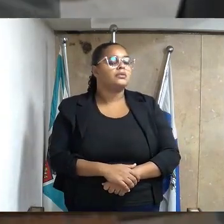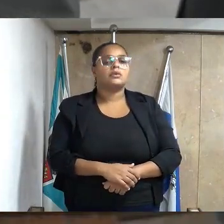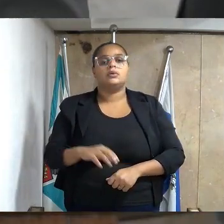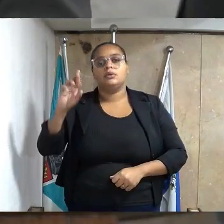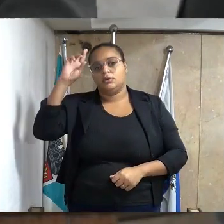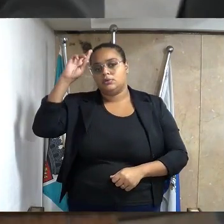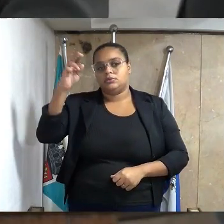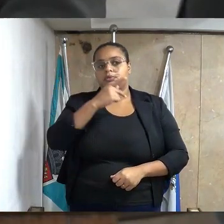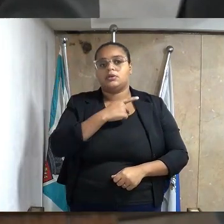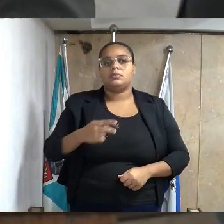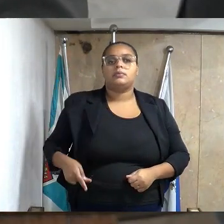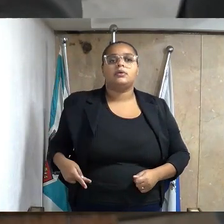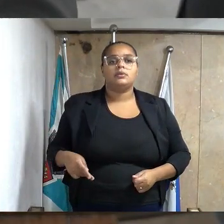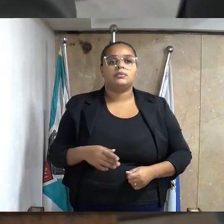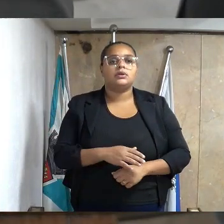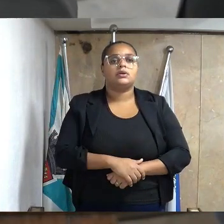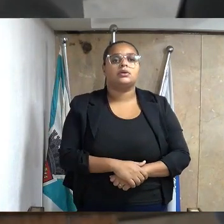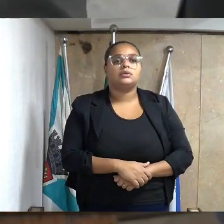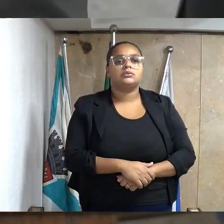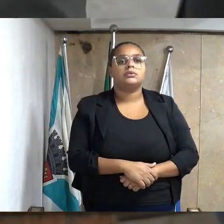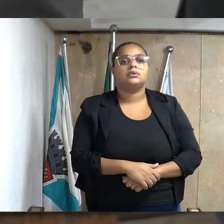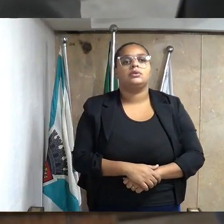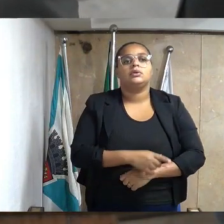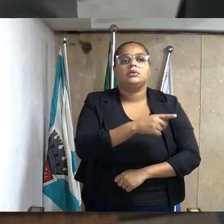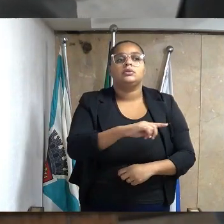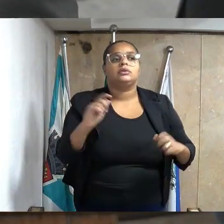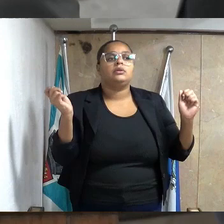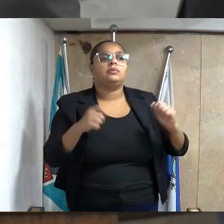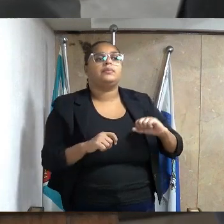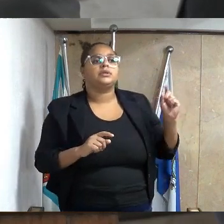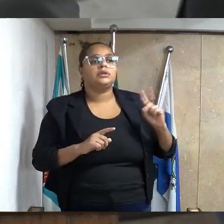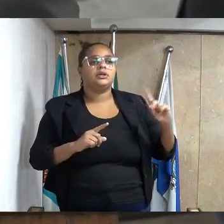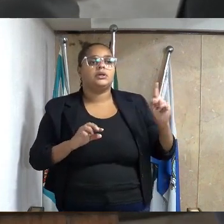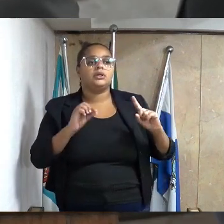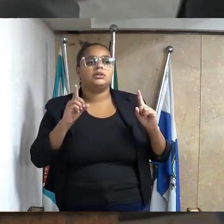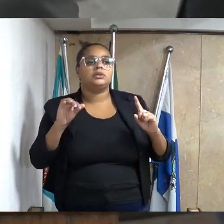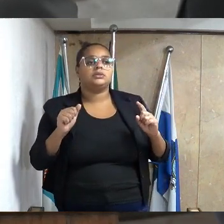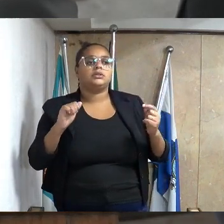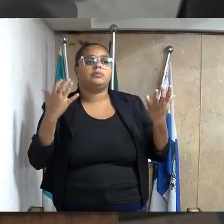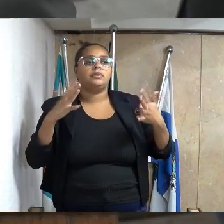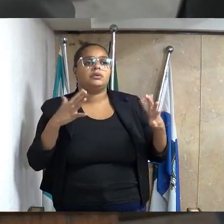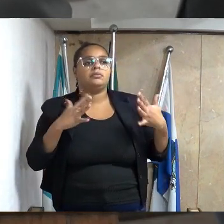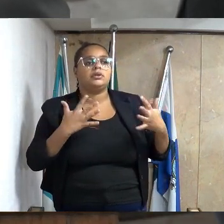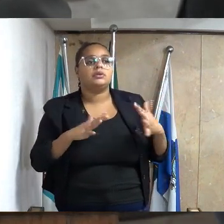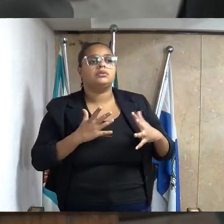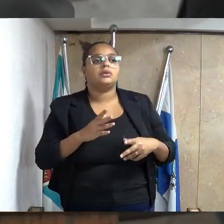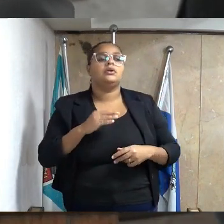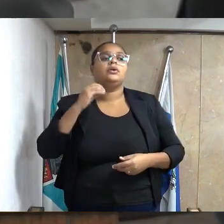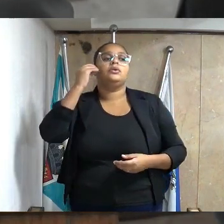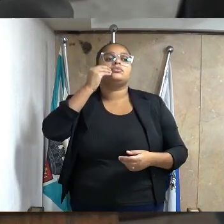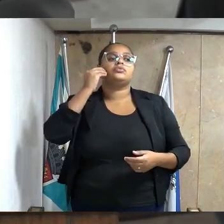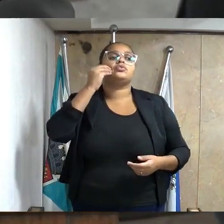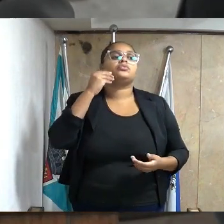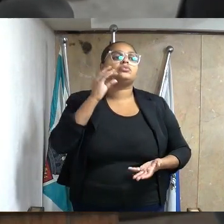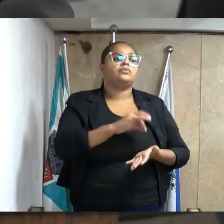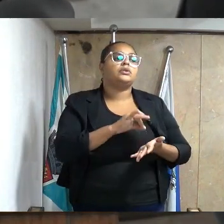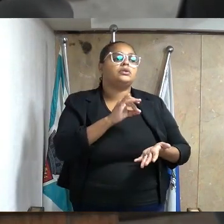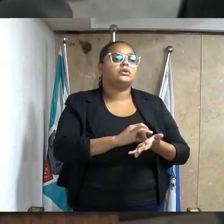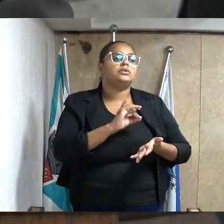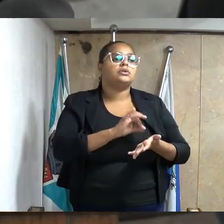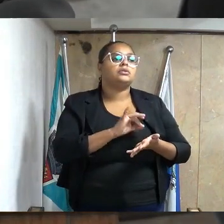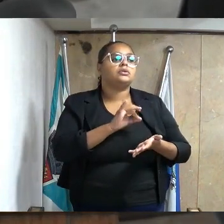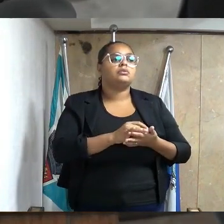Excelência, obrigado pela parte. Eu não poderia deixar de parabenizar um discurso verdadeiro, um